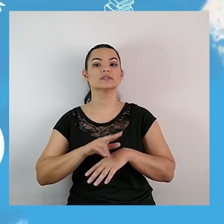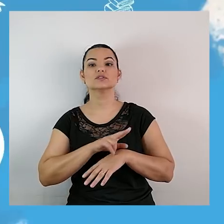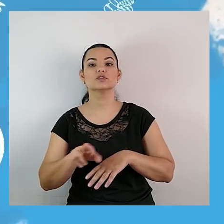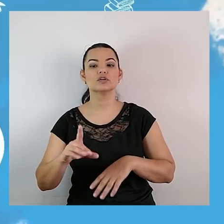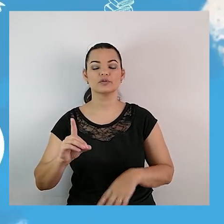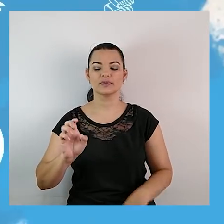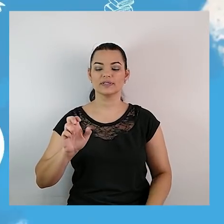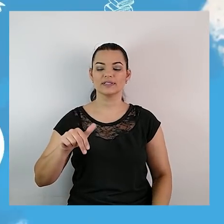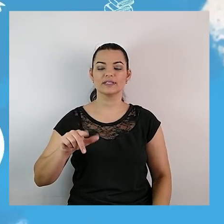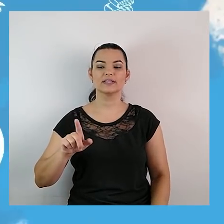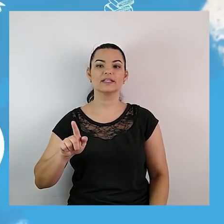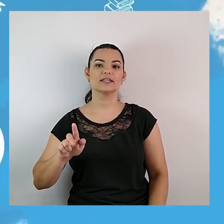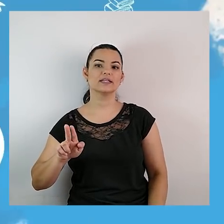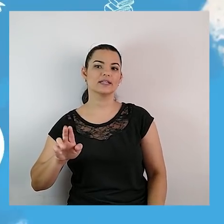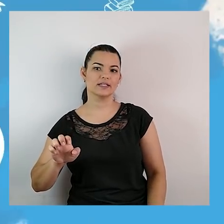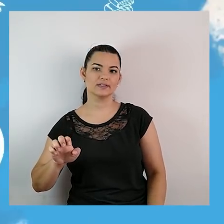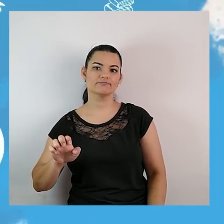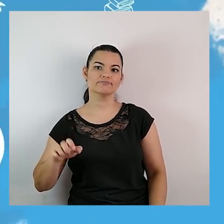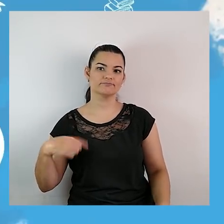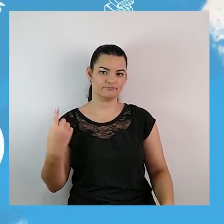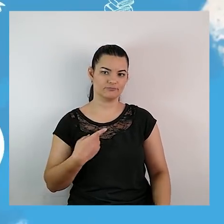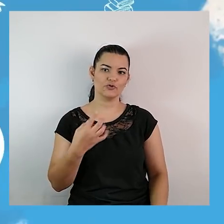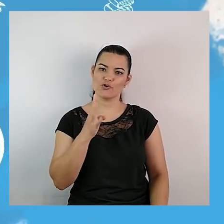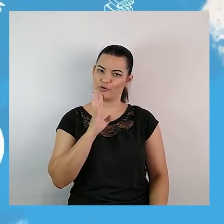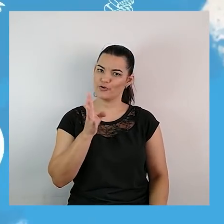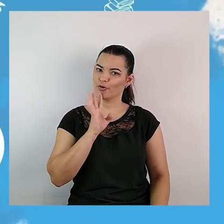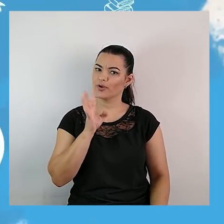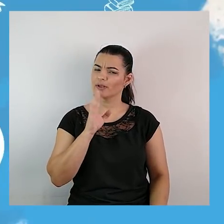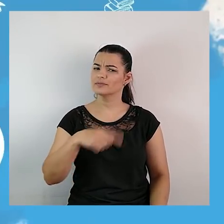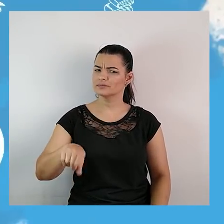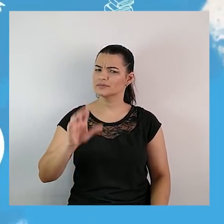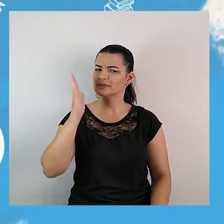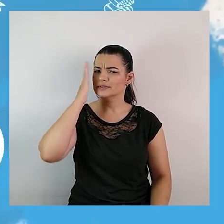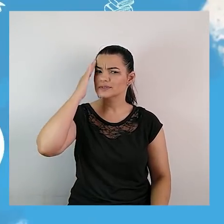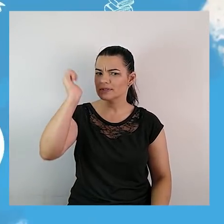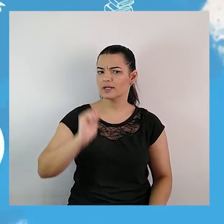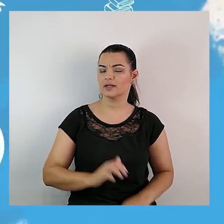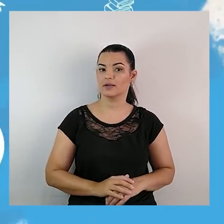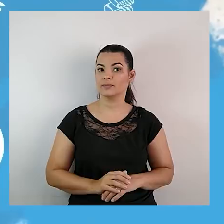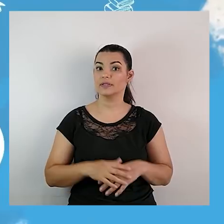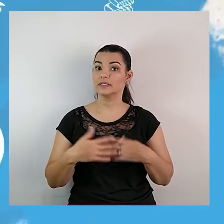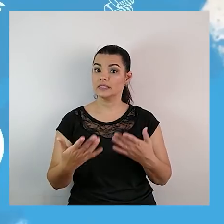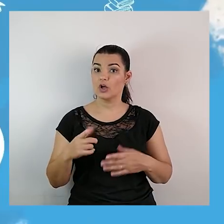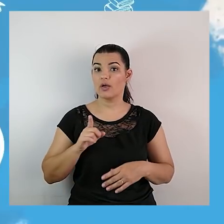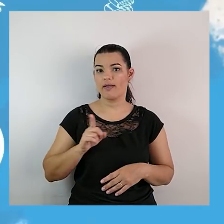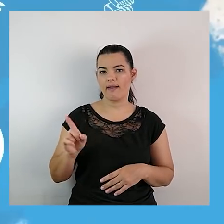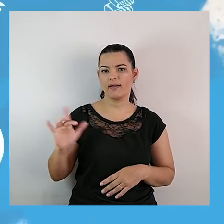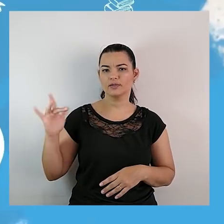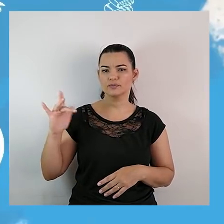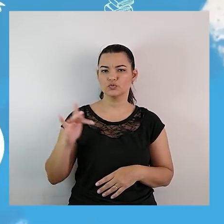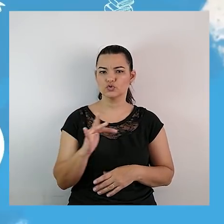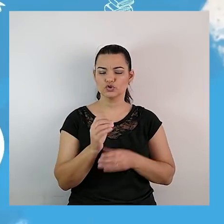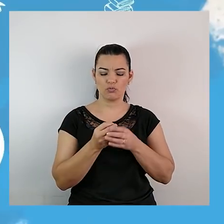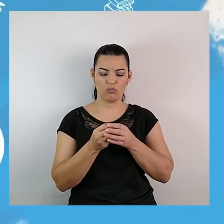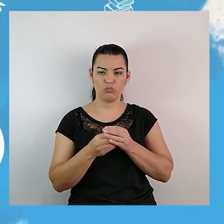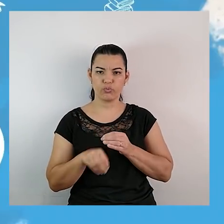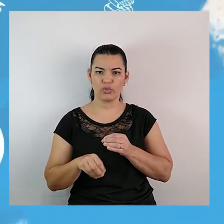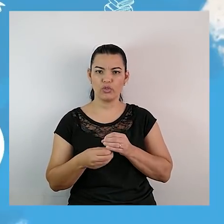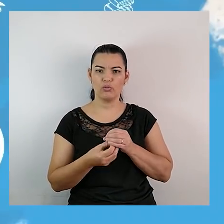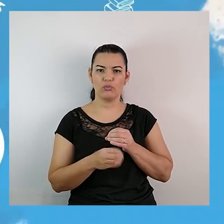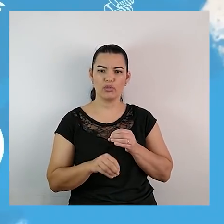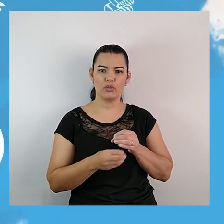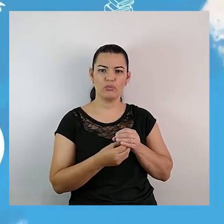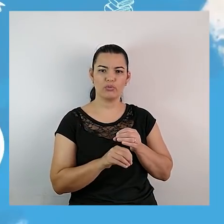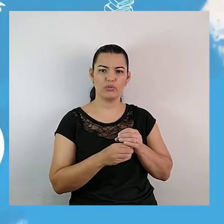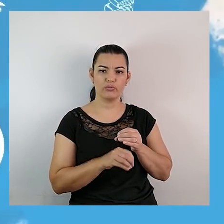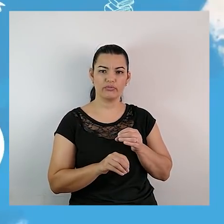dengue. Então, como todos vocês já sabem, os ovos desse danado